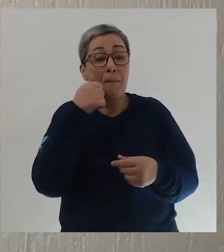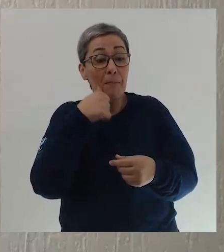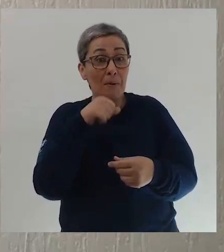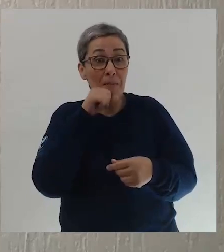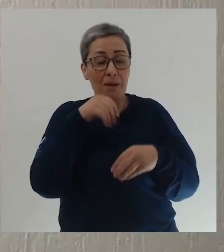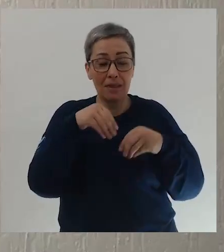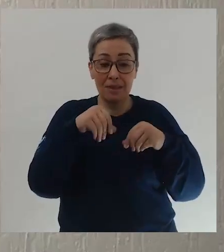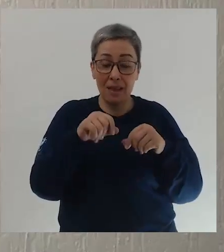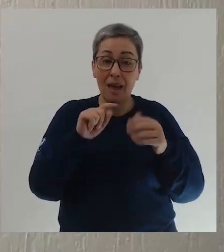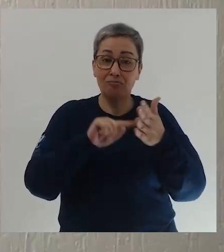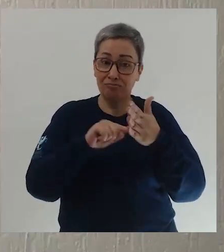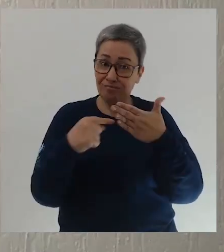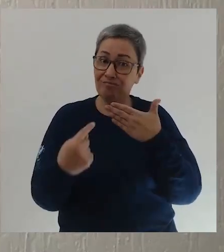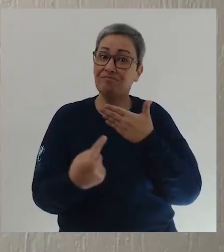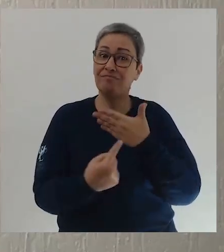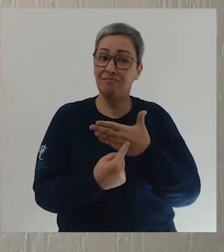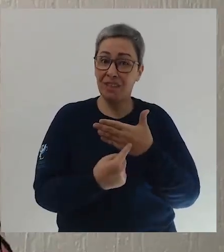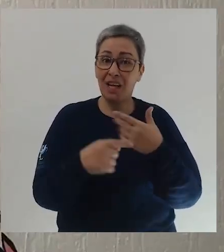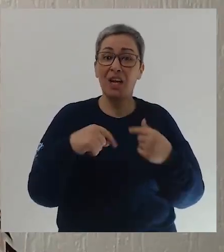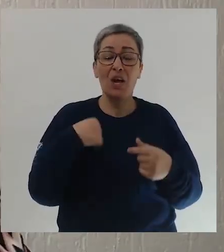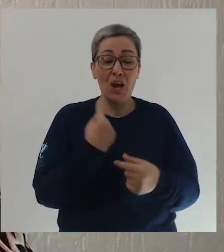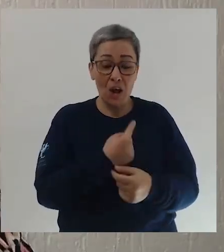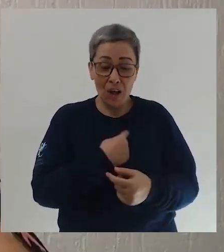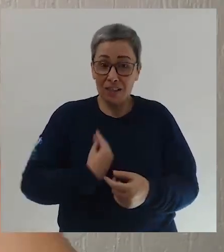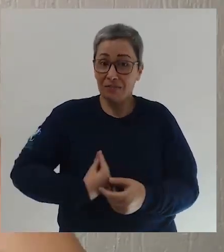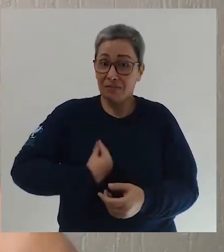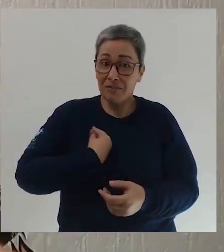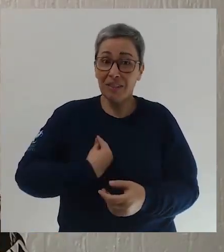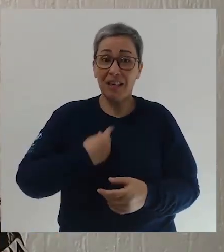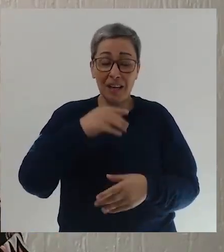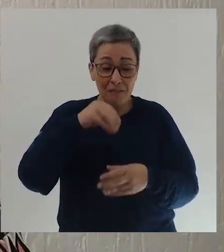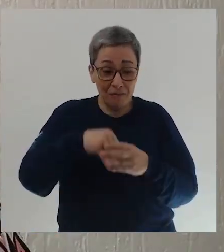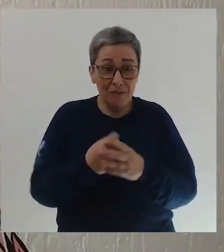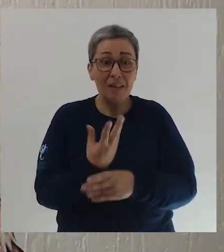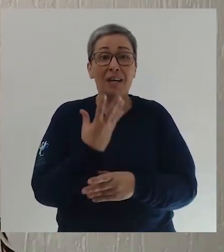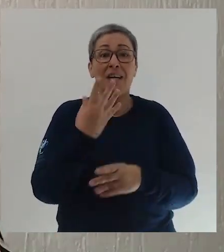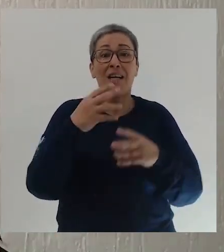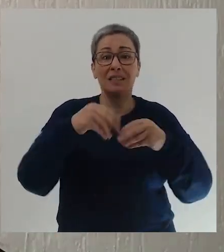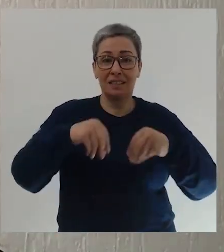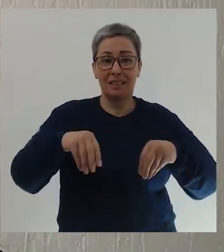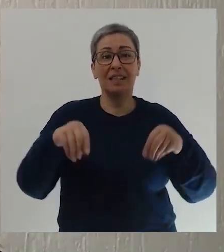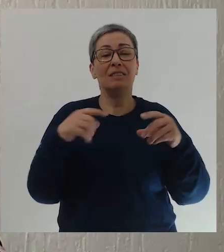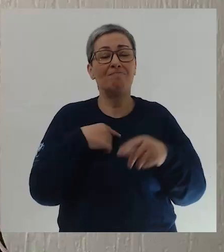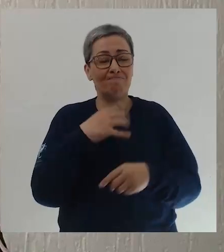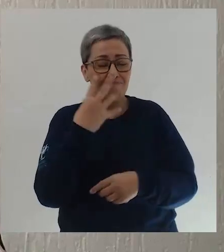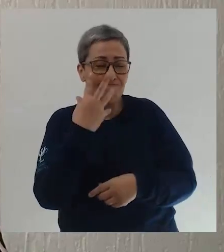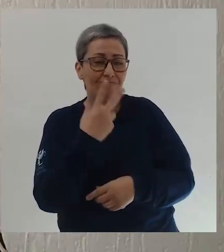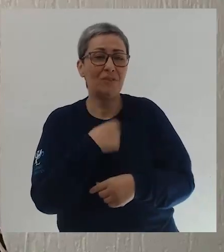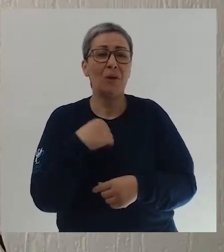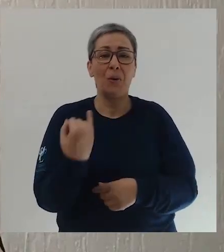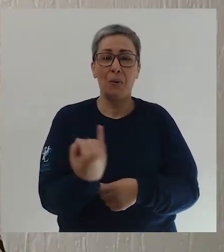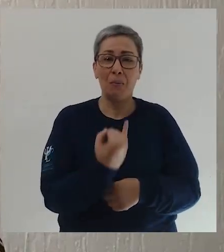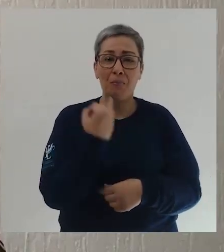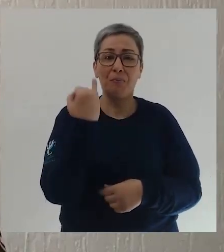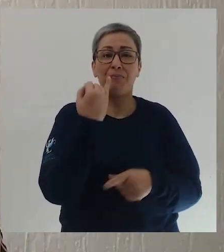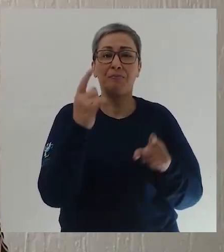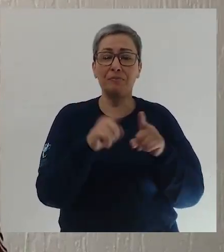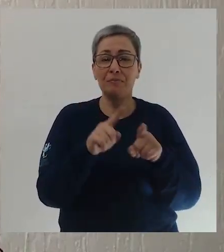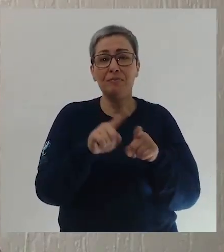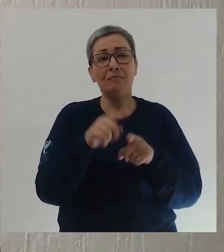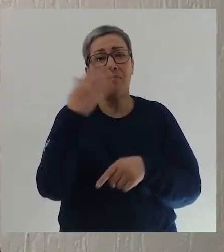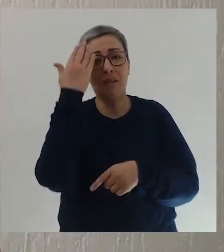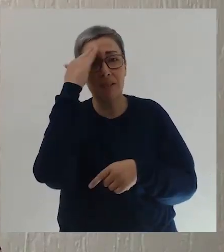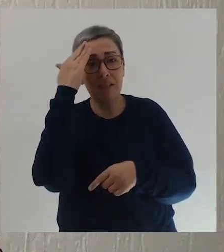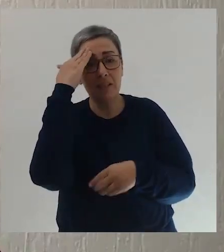a mãe terra? É isso mesmo, ou seja, a nossa fonte de vida. Isso é bem bonito, né? E é importante também a